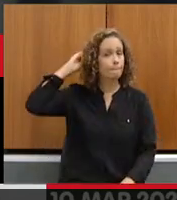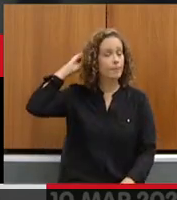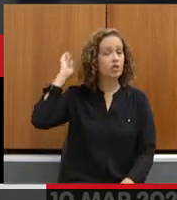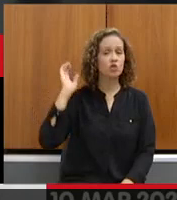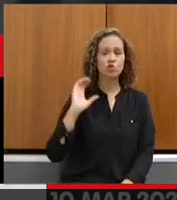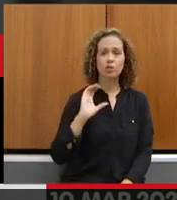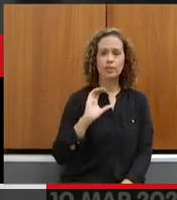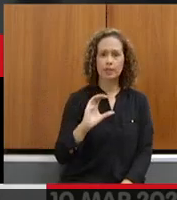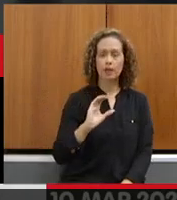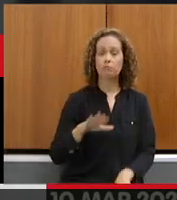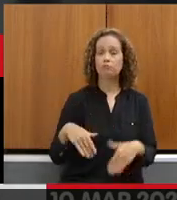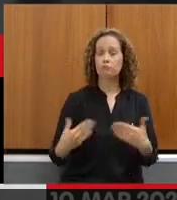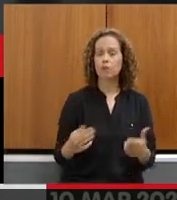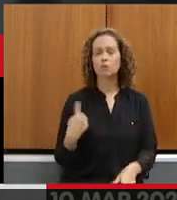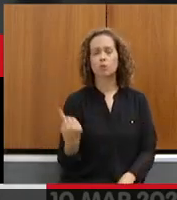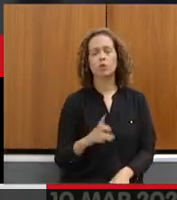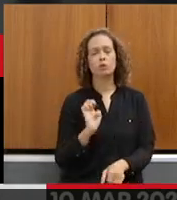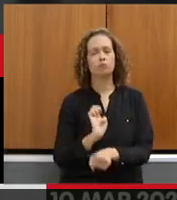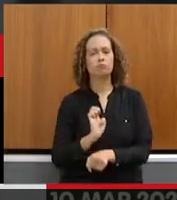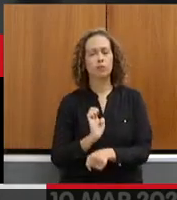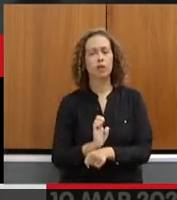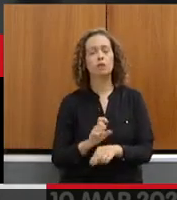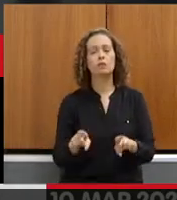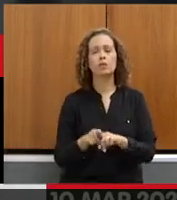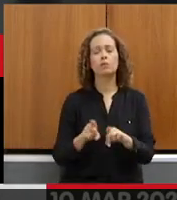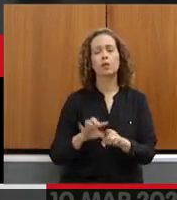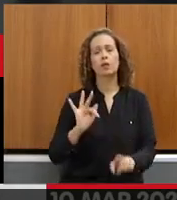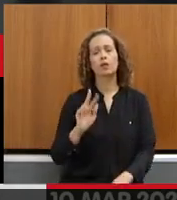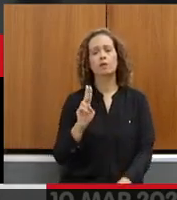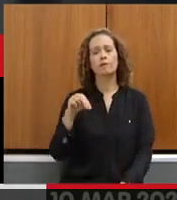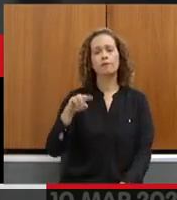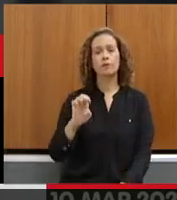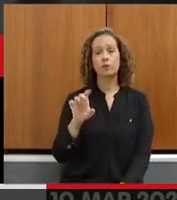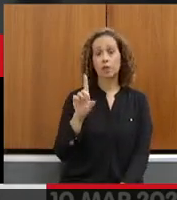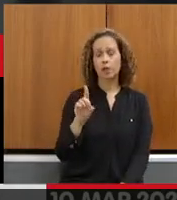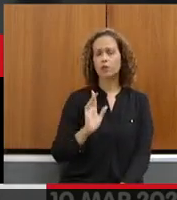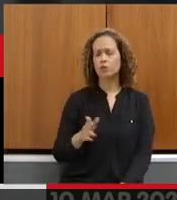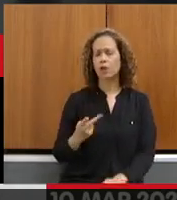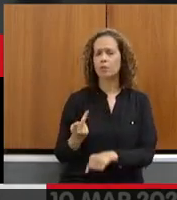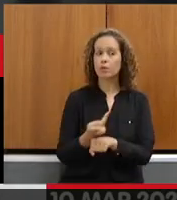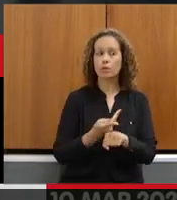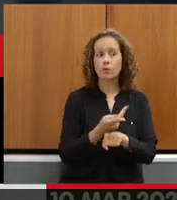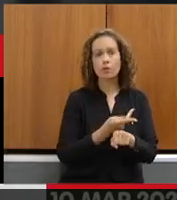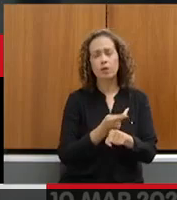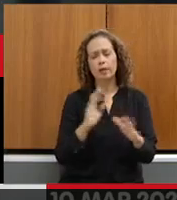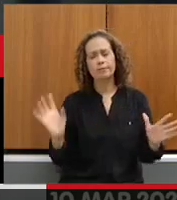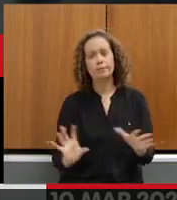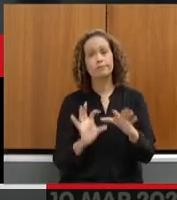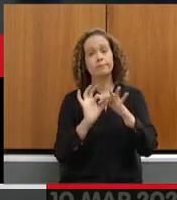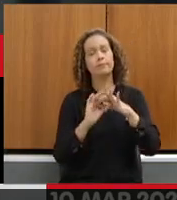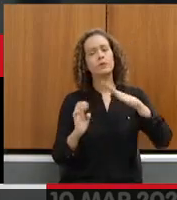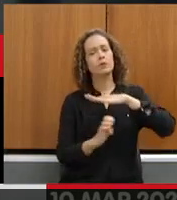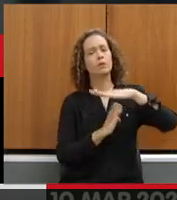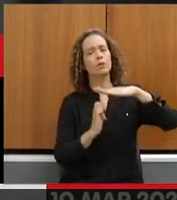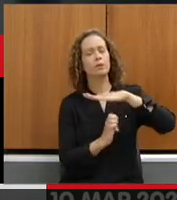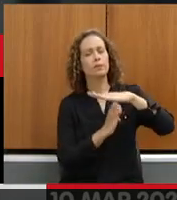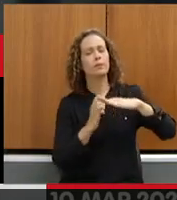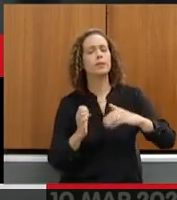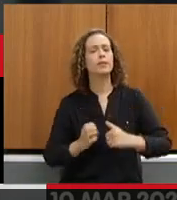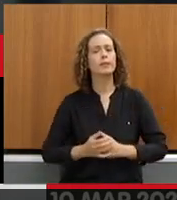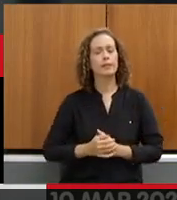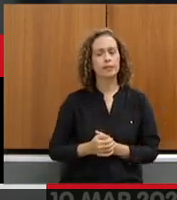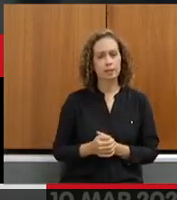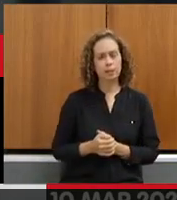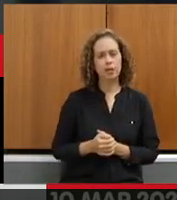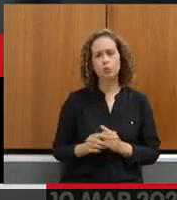nós enquanto estado enquanto fornece nós temos buscado a uma parceria com alguma empresa no sentido de